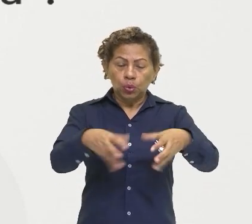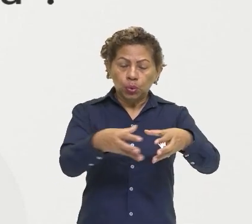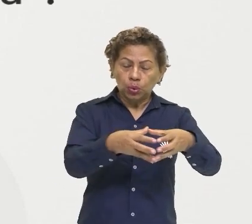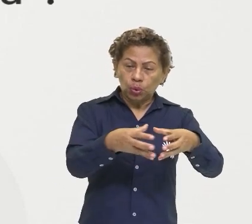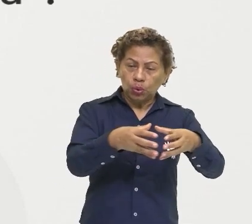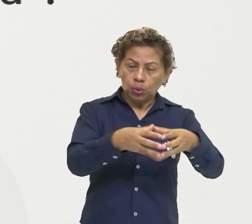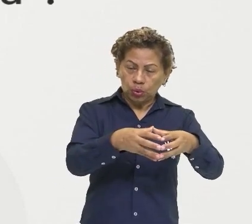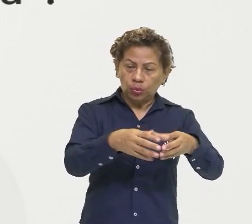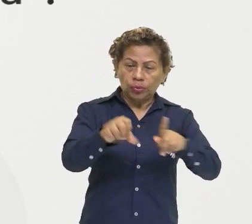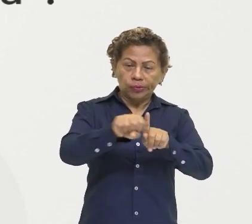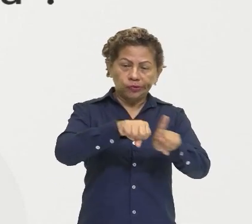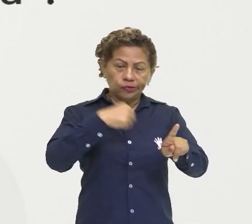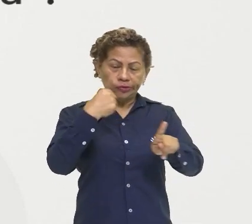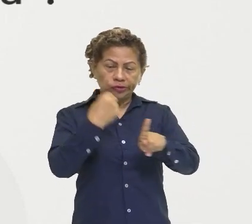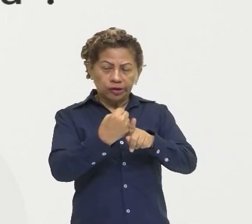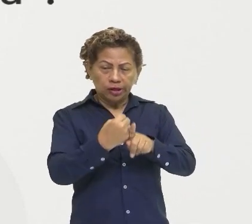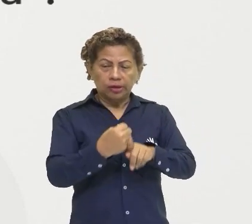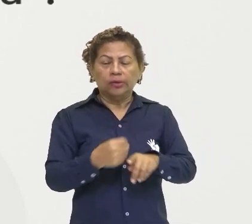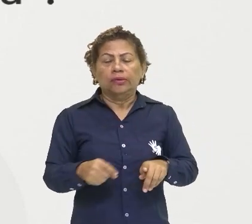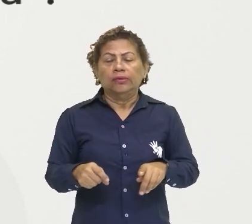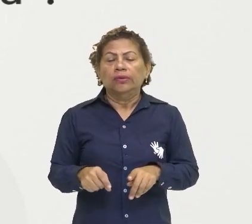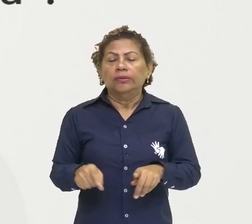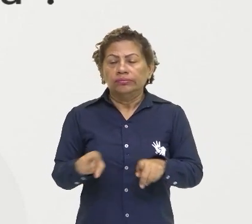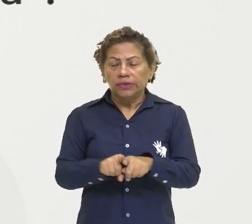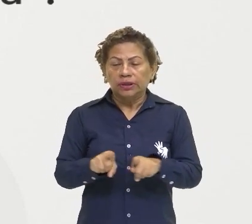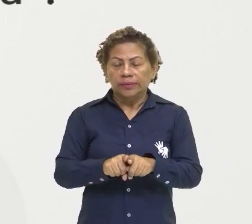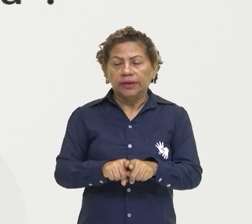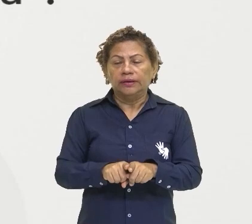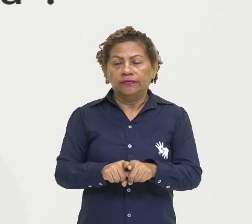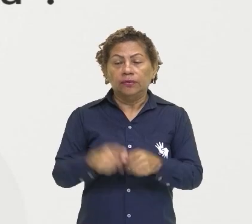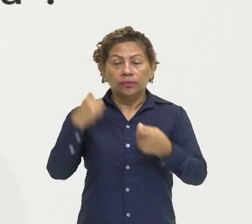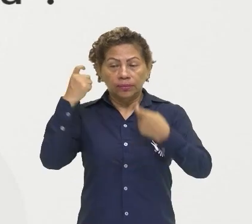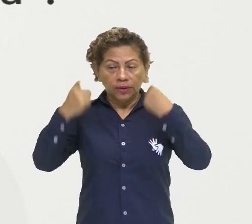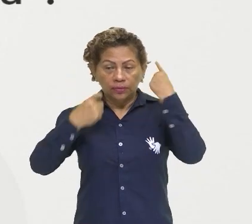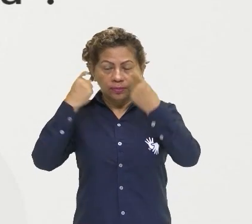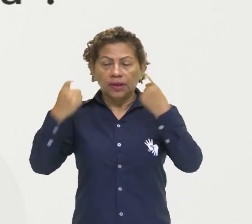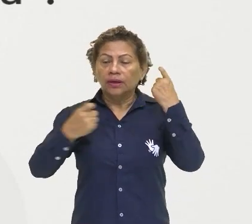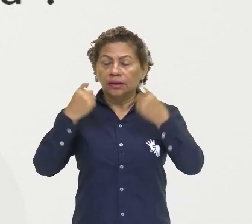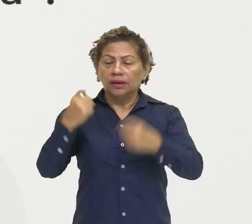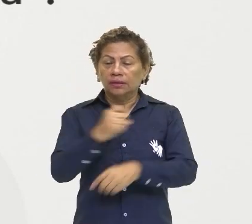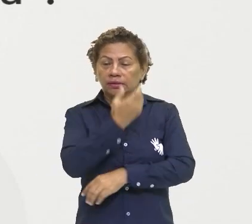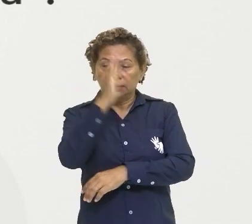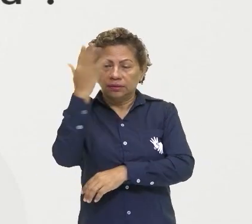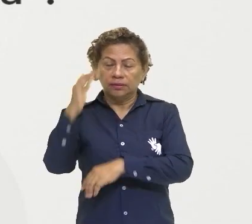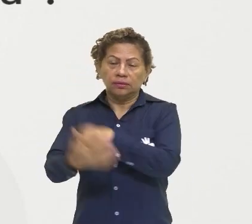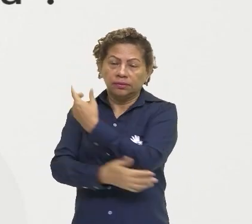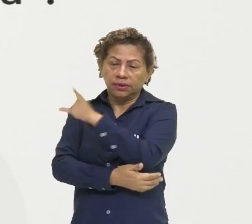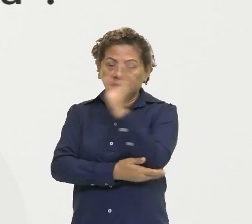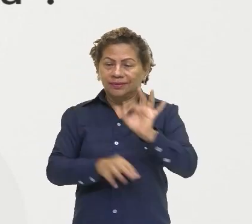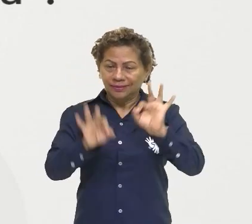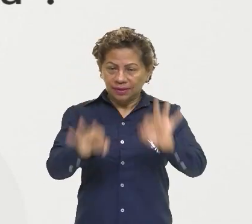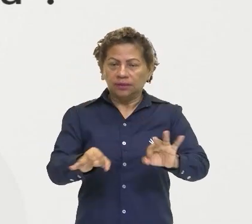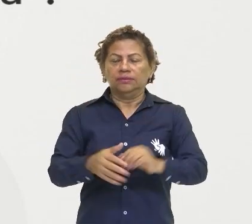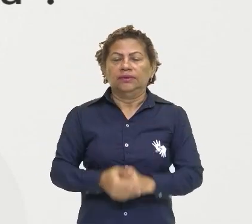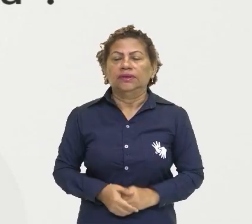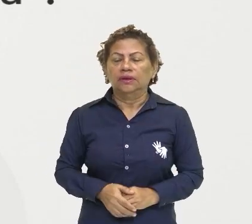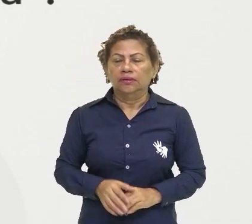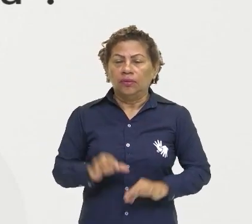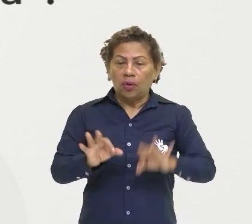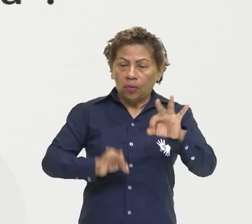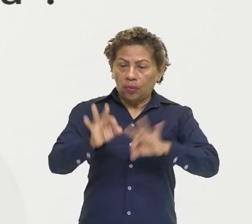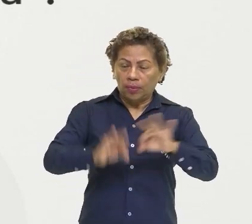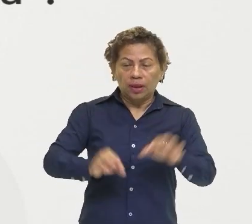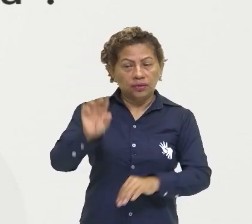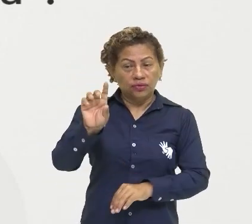ambientais, certo? A gente viu também o plano diretor, é um instrumento da política urbana, instituído pela Constituição